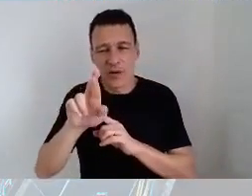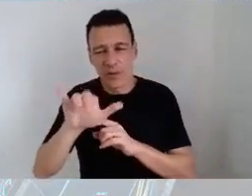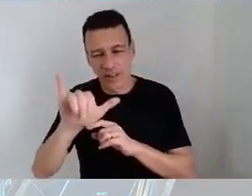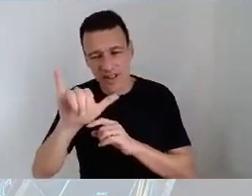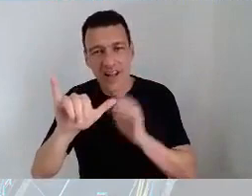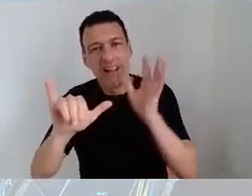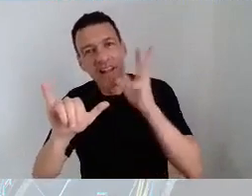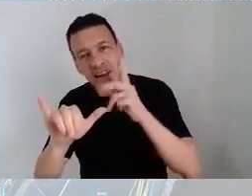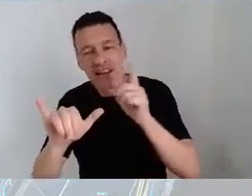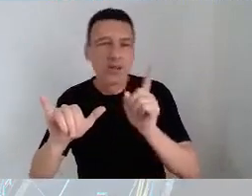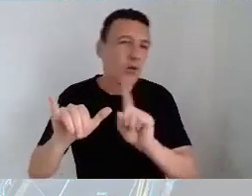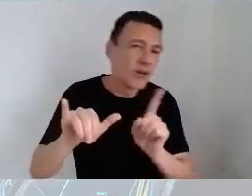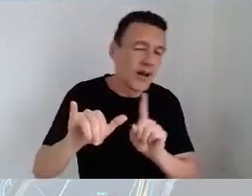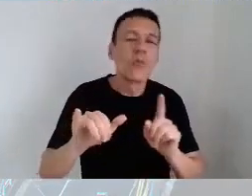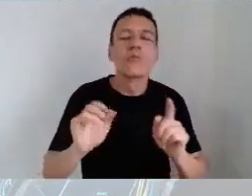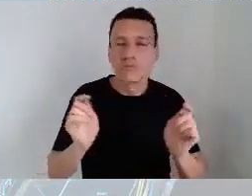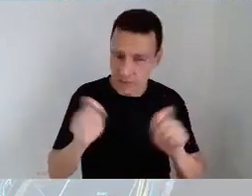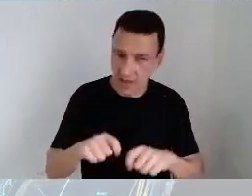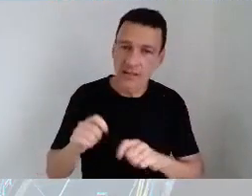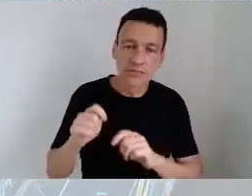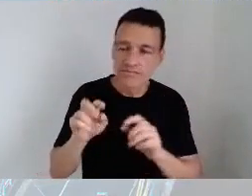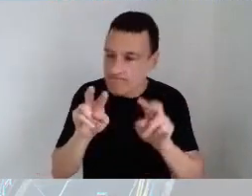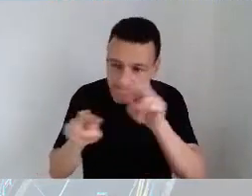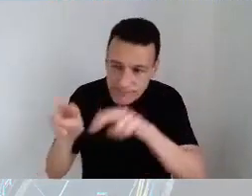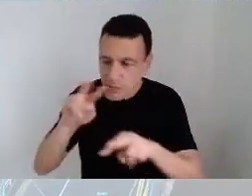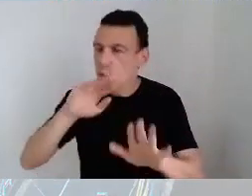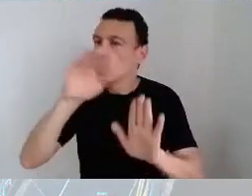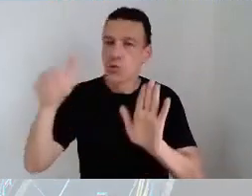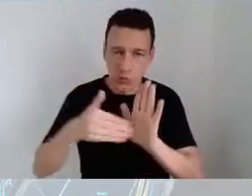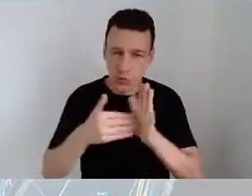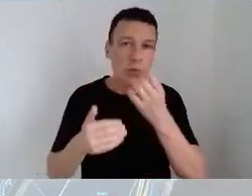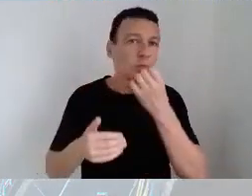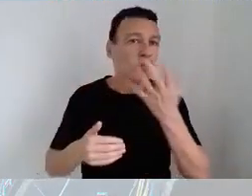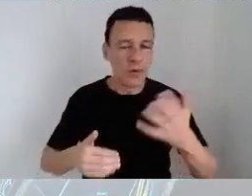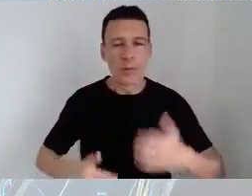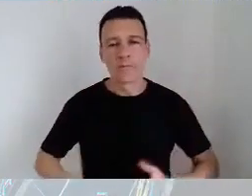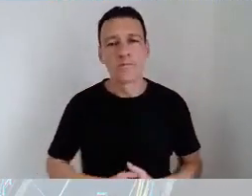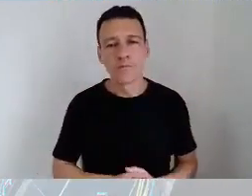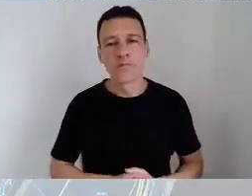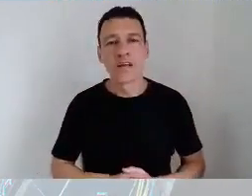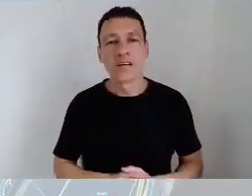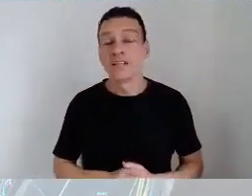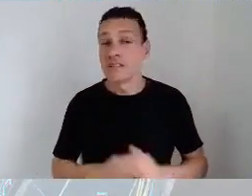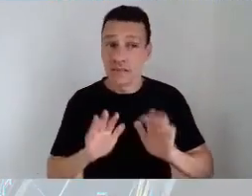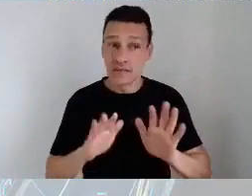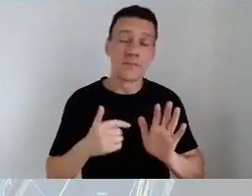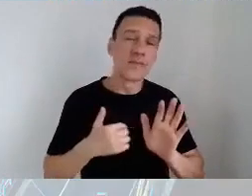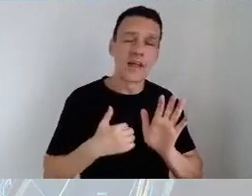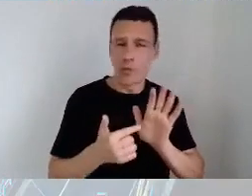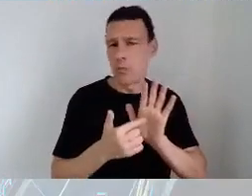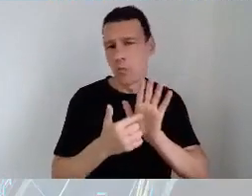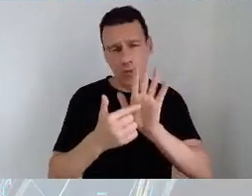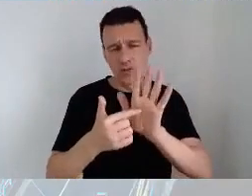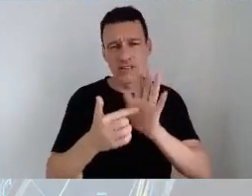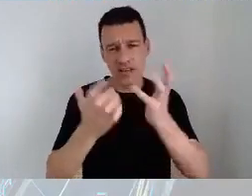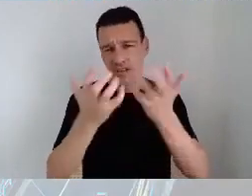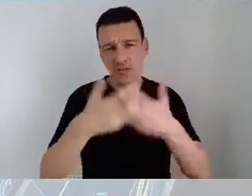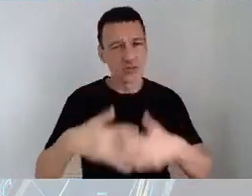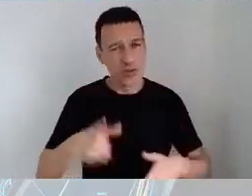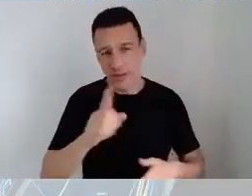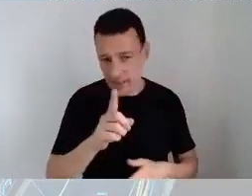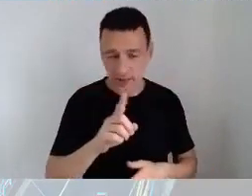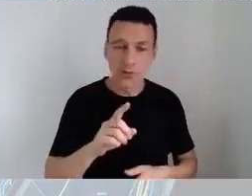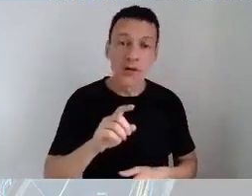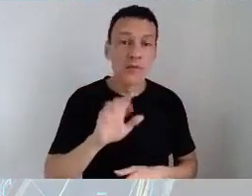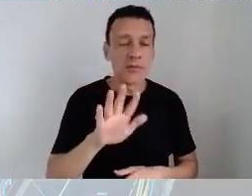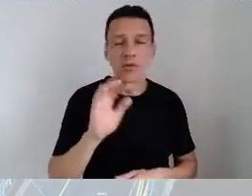E aqui, só para vocês falarem que eu não mostrei rodando, mas não é o principal. Então, aqui para